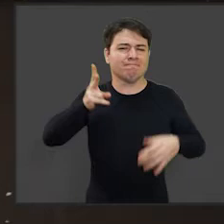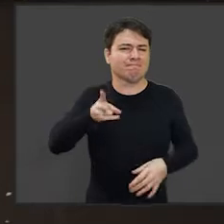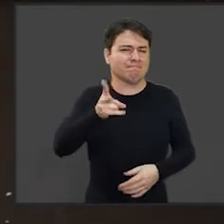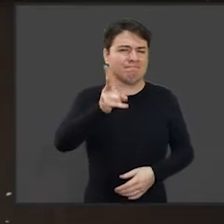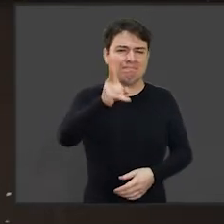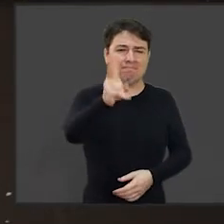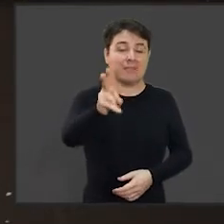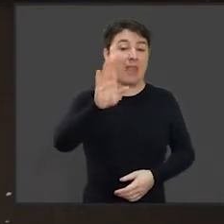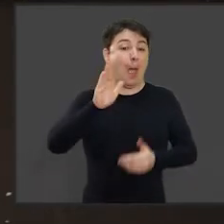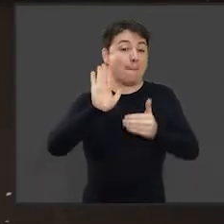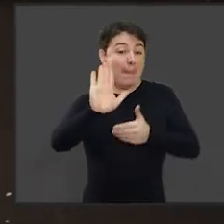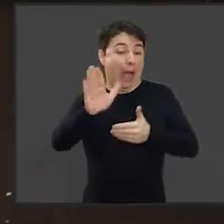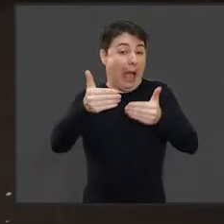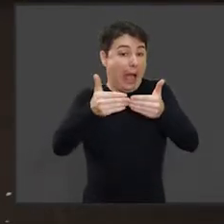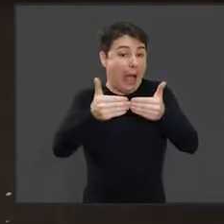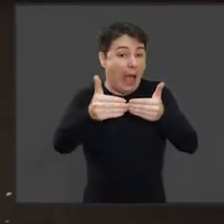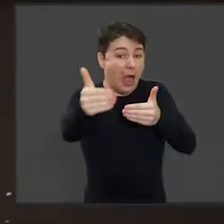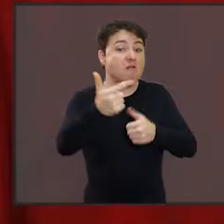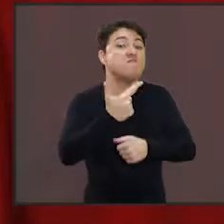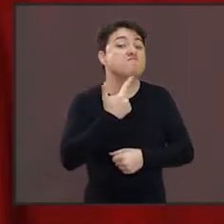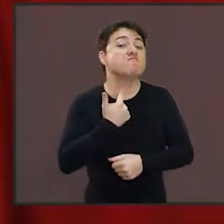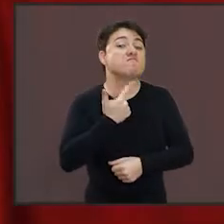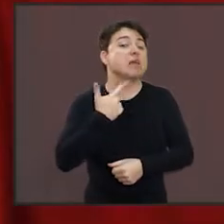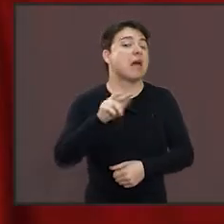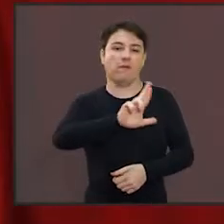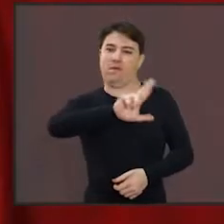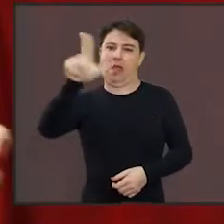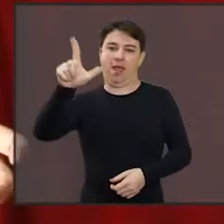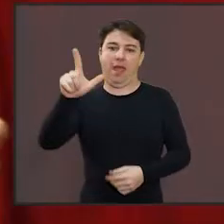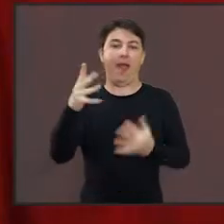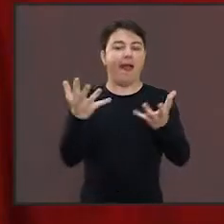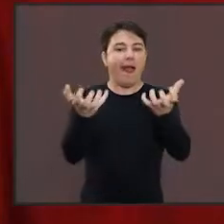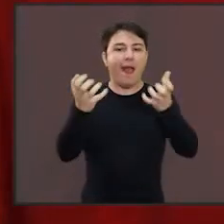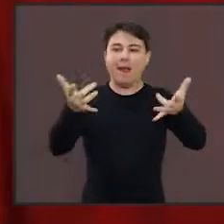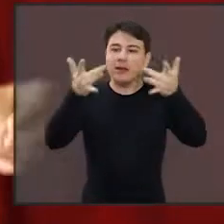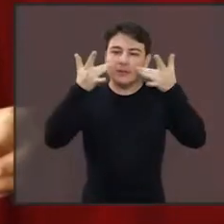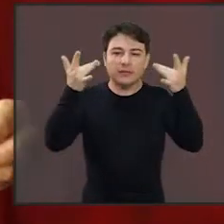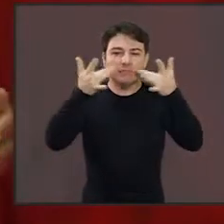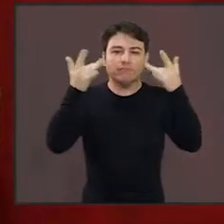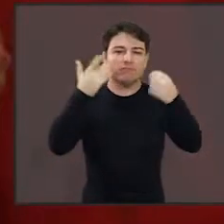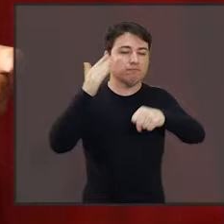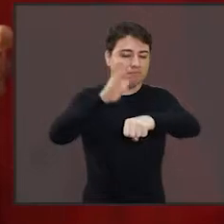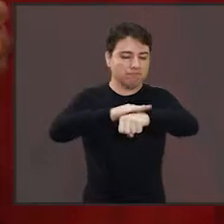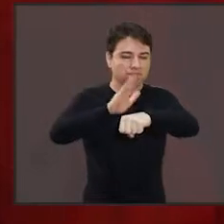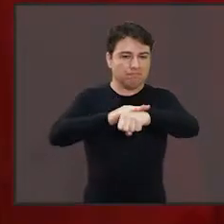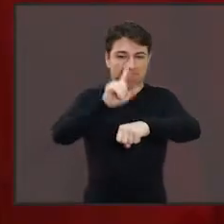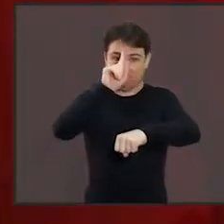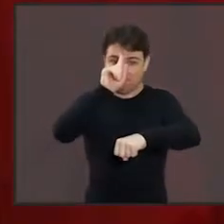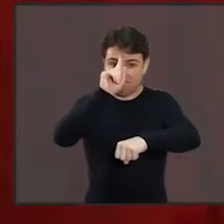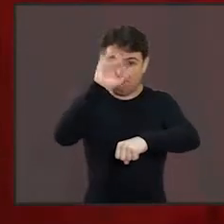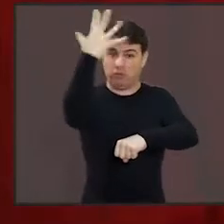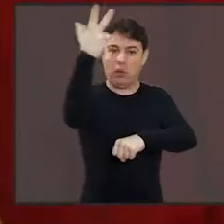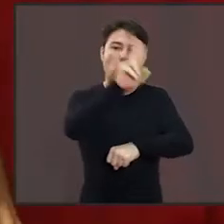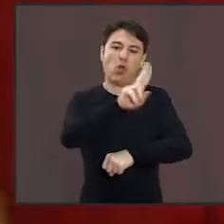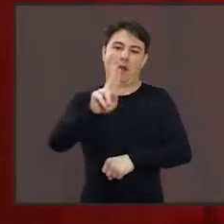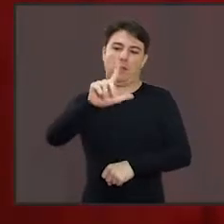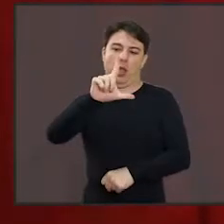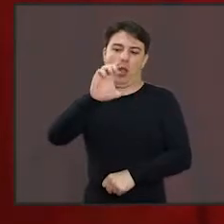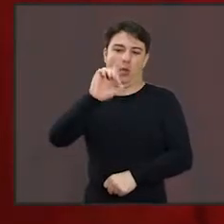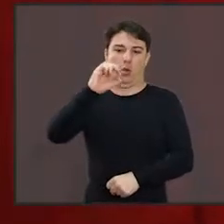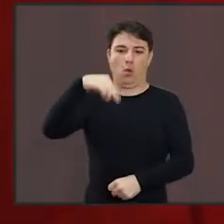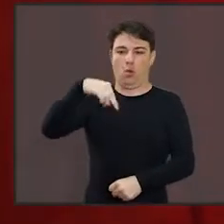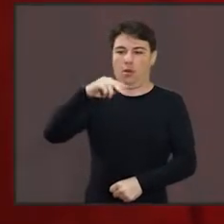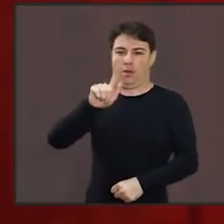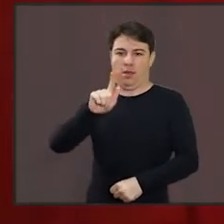com o nosso espetáculo de jogos, que é o Feito na Hora, mas agora a nossa pesquisa está tomando uns rumos um pouco mais profundos, no sentido